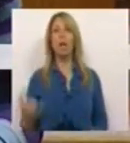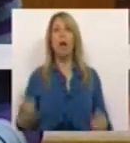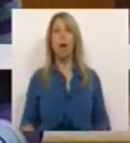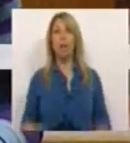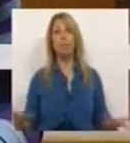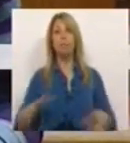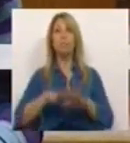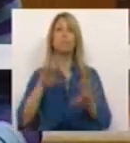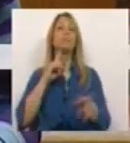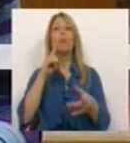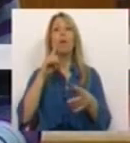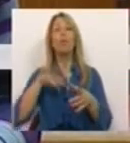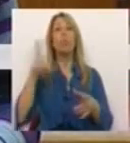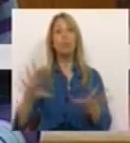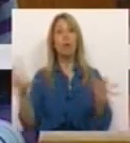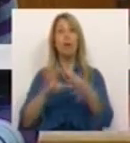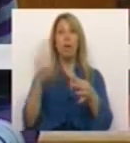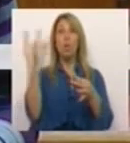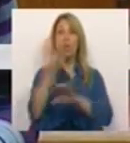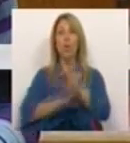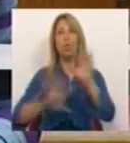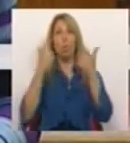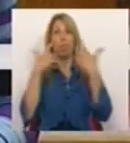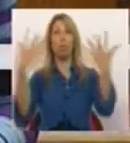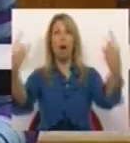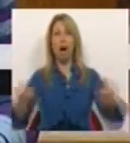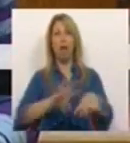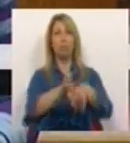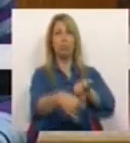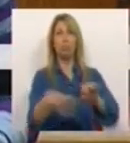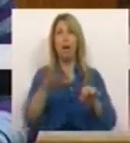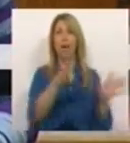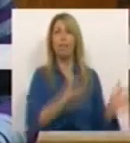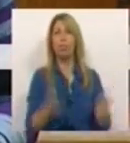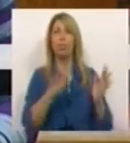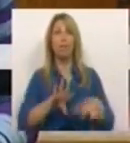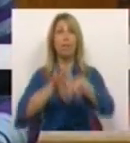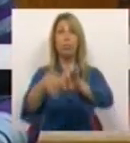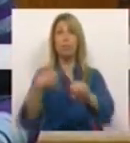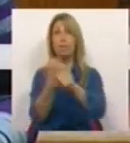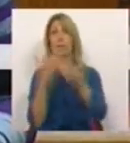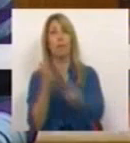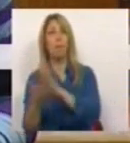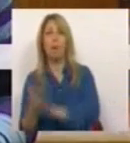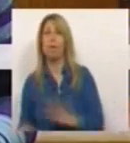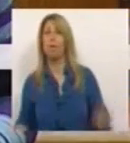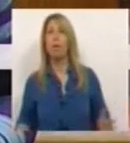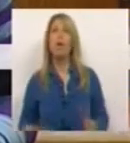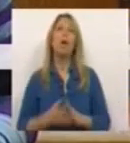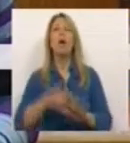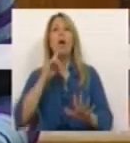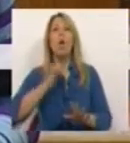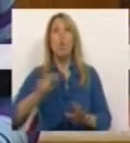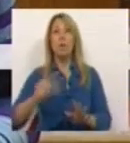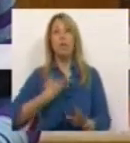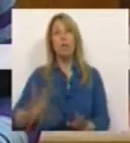integração de Portugal na União Europeia estão bem à vista: destruição do aparelho produtivo, destruição dos postos de trabalho, ataque aos direitos de